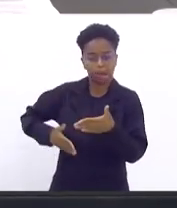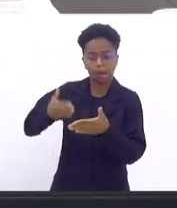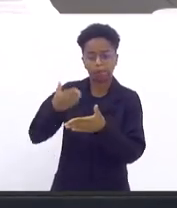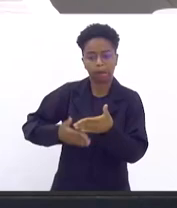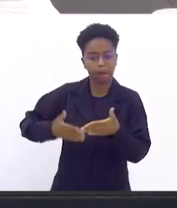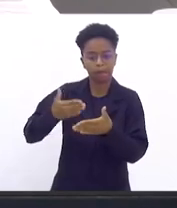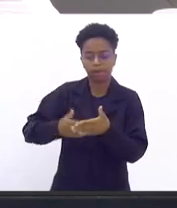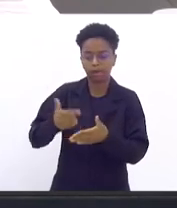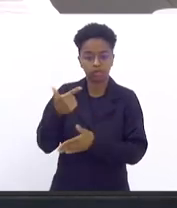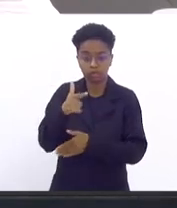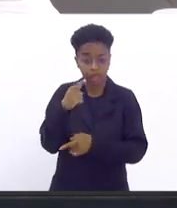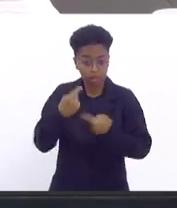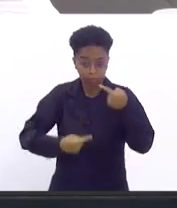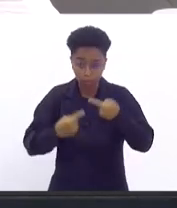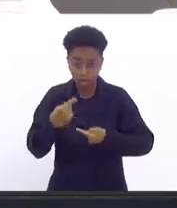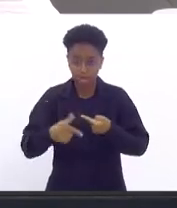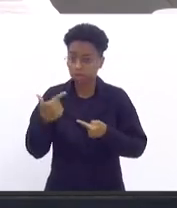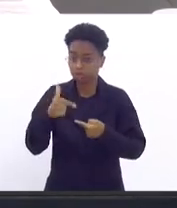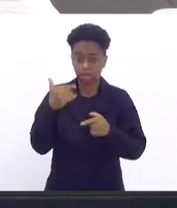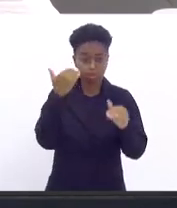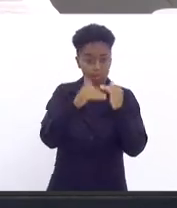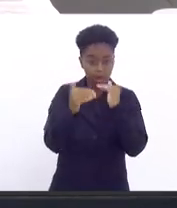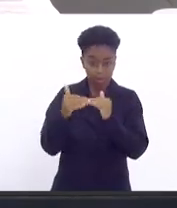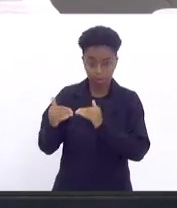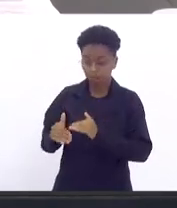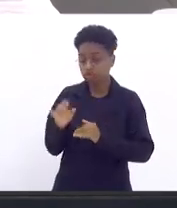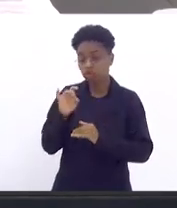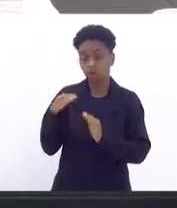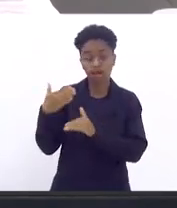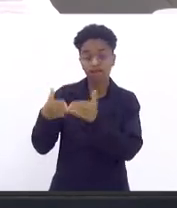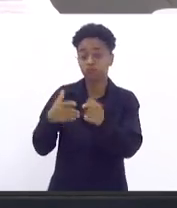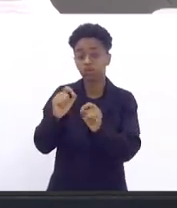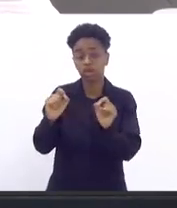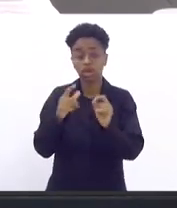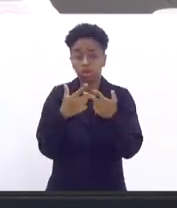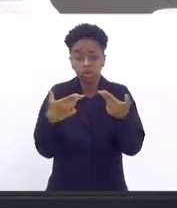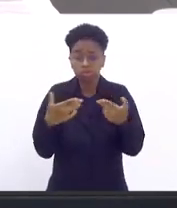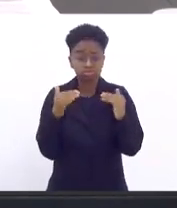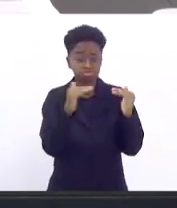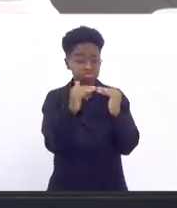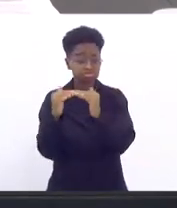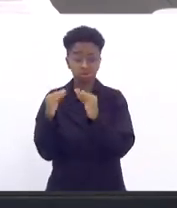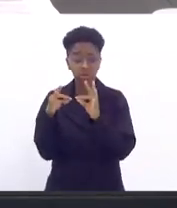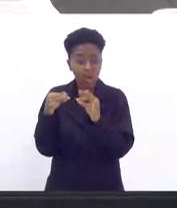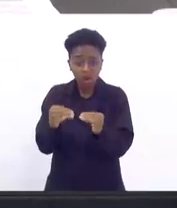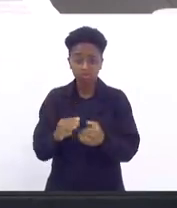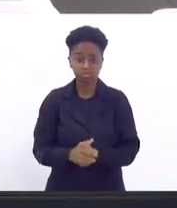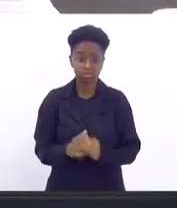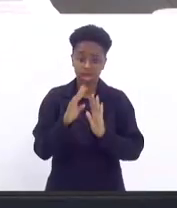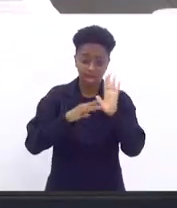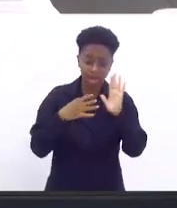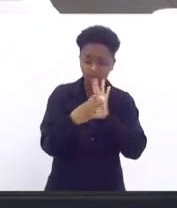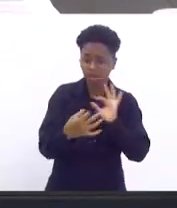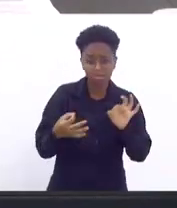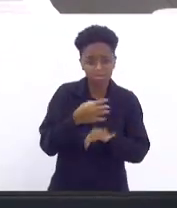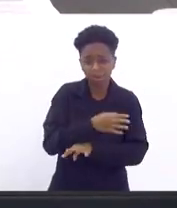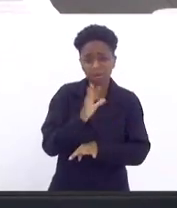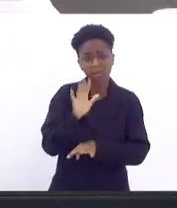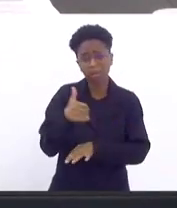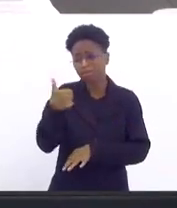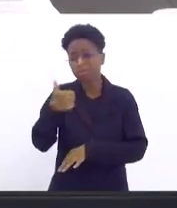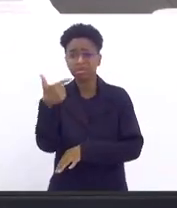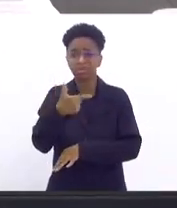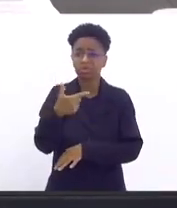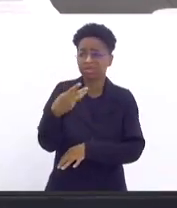não tá avançando de Senso tá avançando uma coisa que senso comum calendário tá aqui já vou a primeira